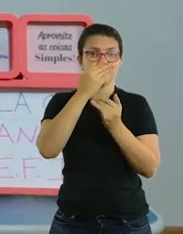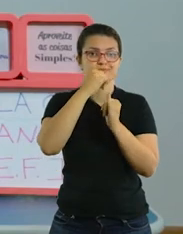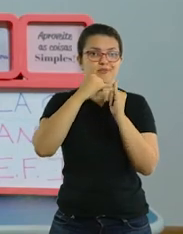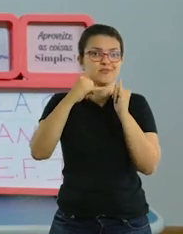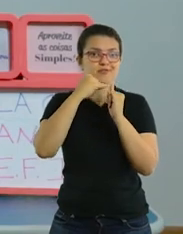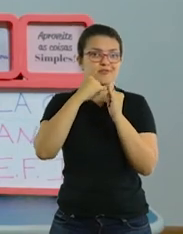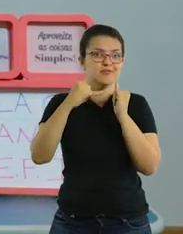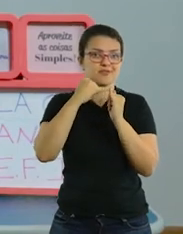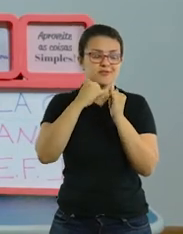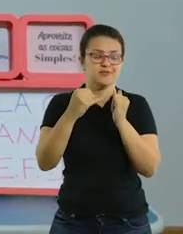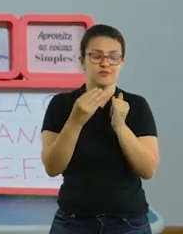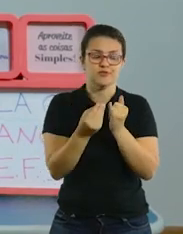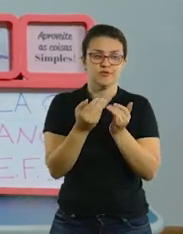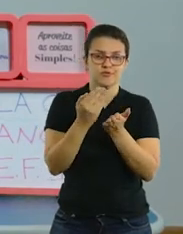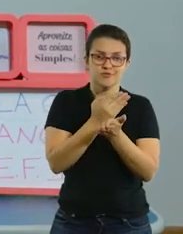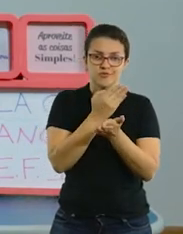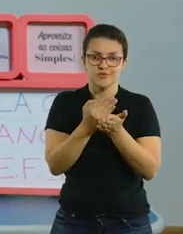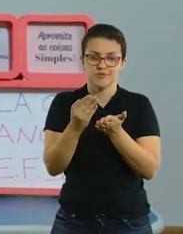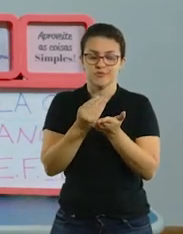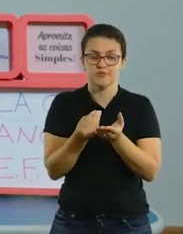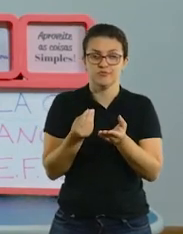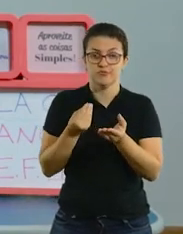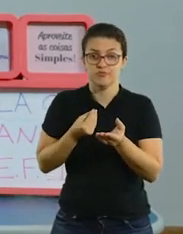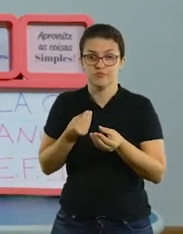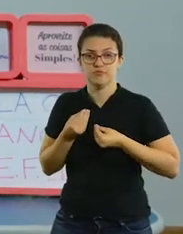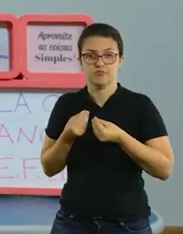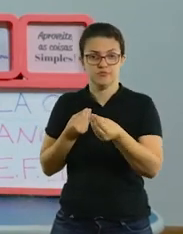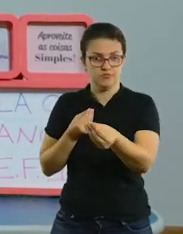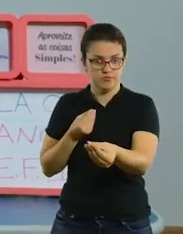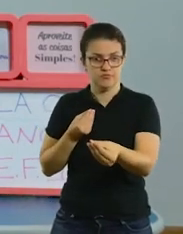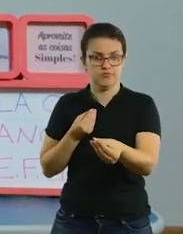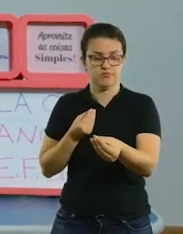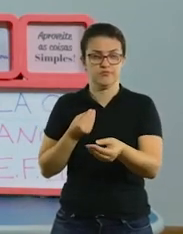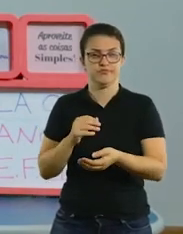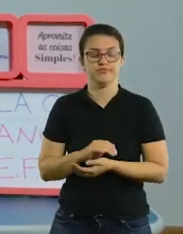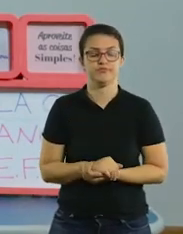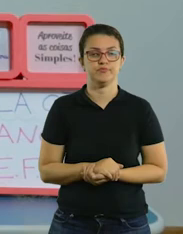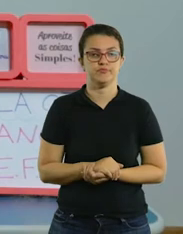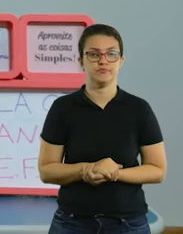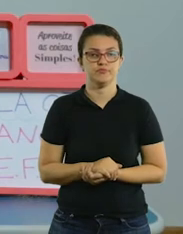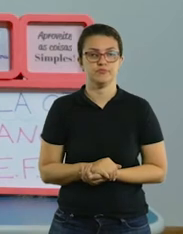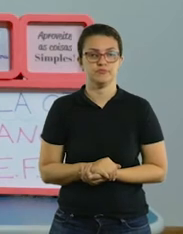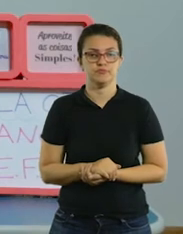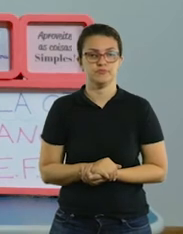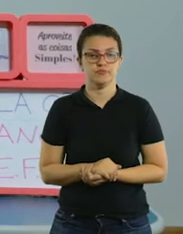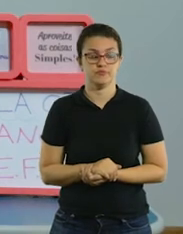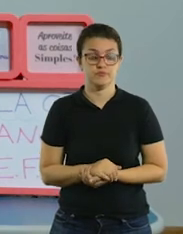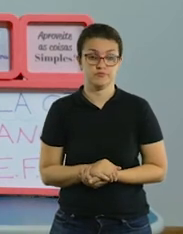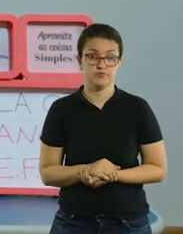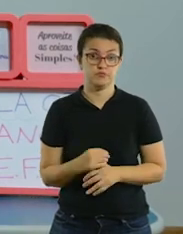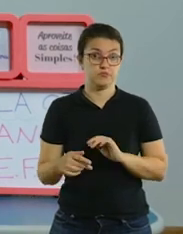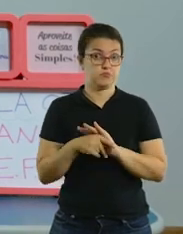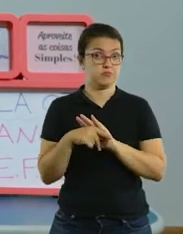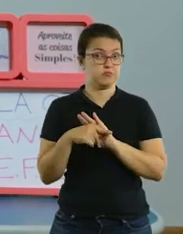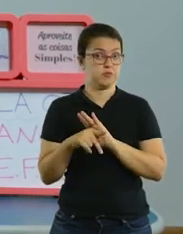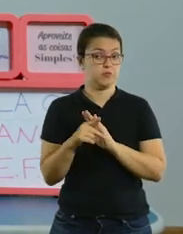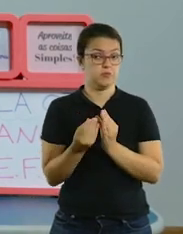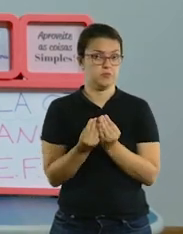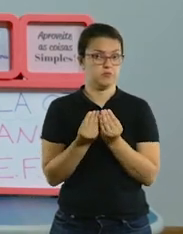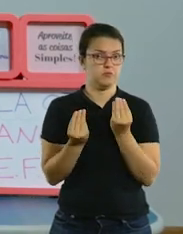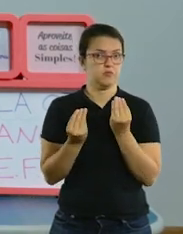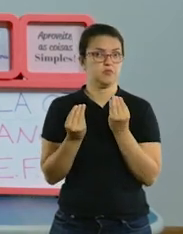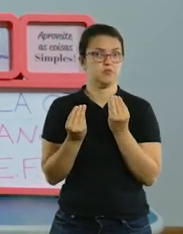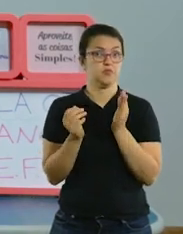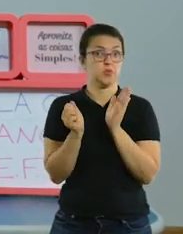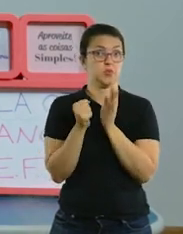e a outra pessoa que está jogando. Então, após essa divisão, cada jogador vai ficar com as suas cartas sem